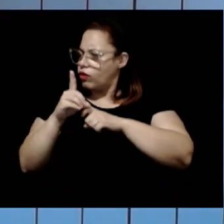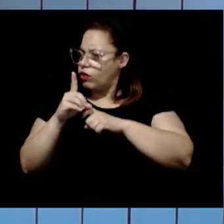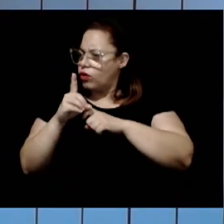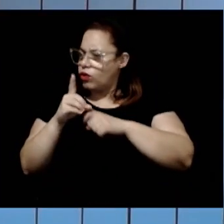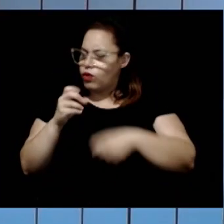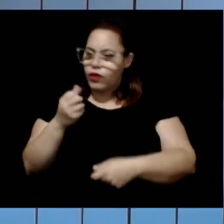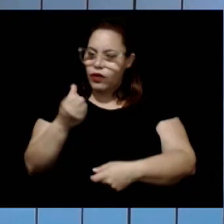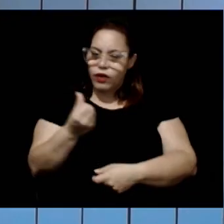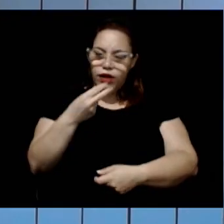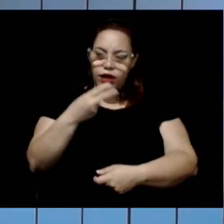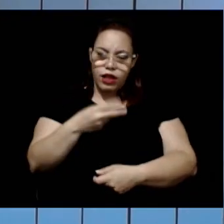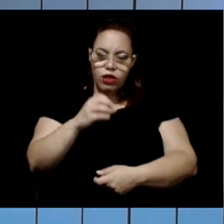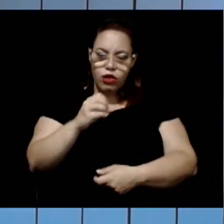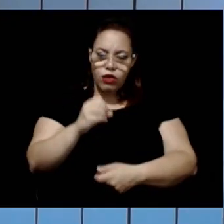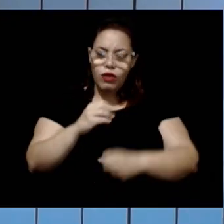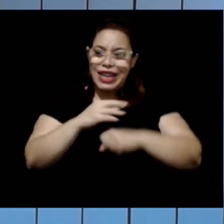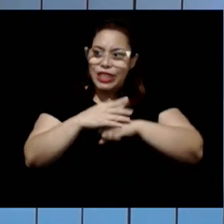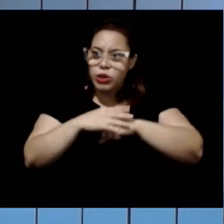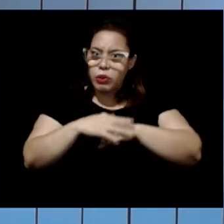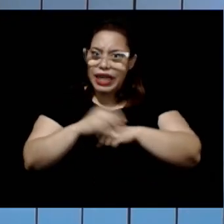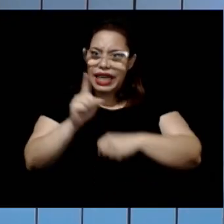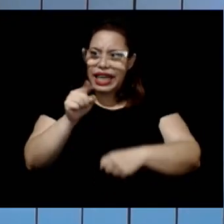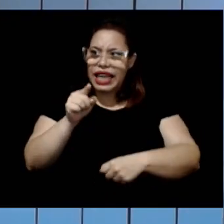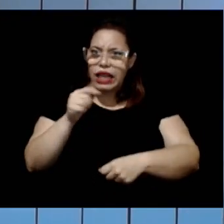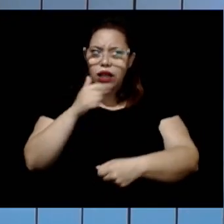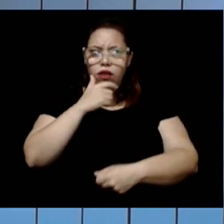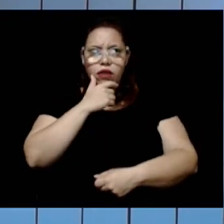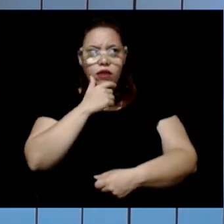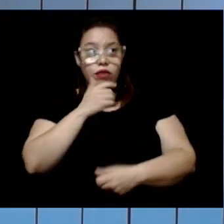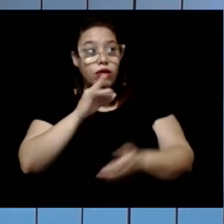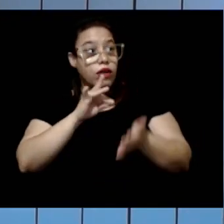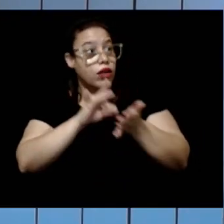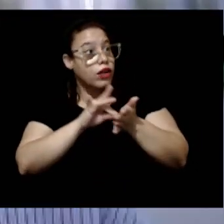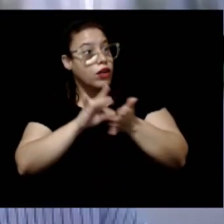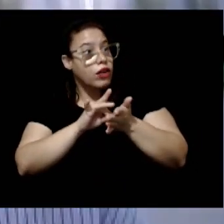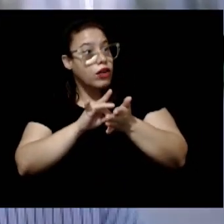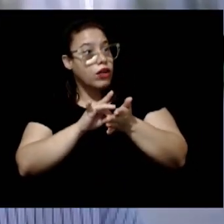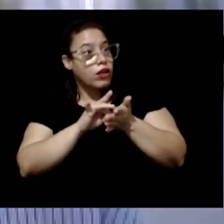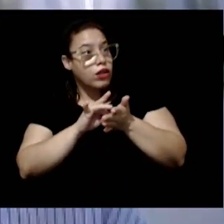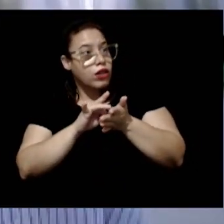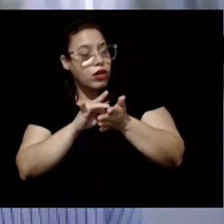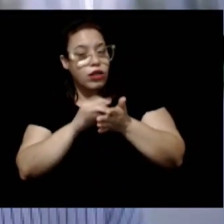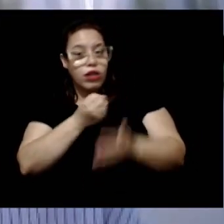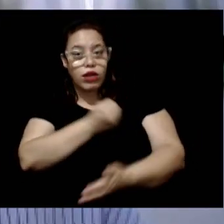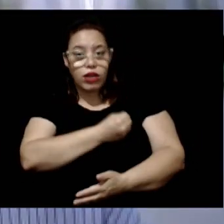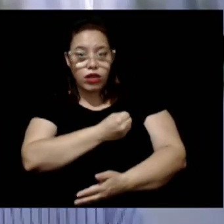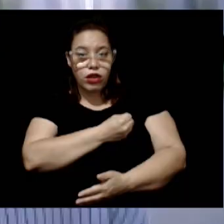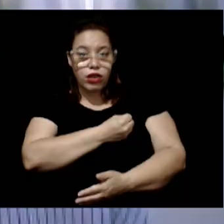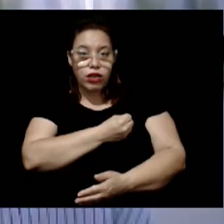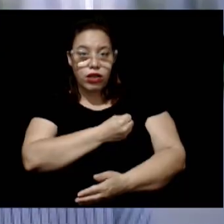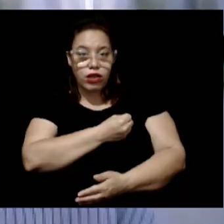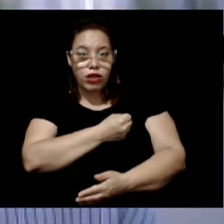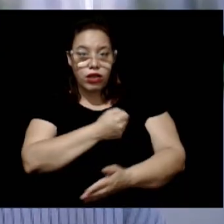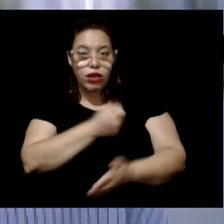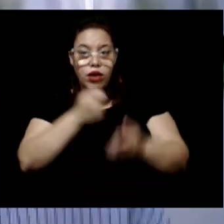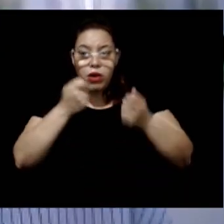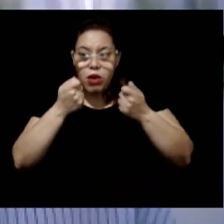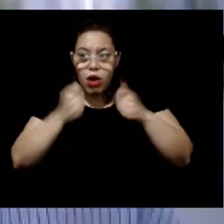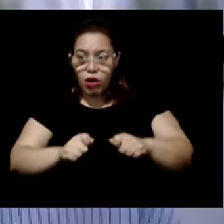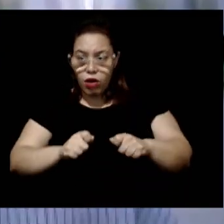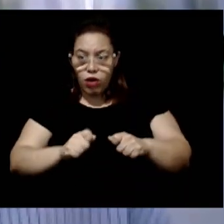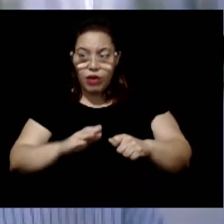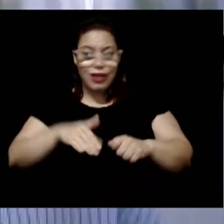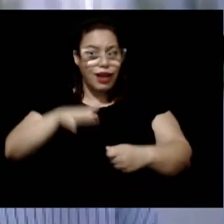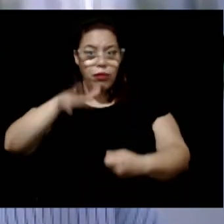isso mesmo? Na verdade, esse número não é preciso, né? Pode ser até mais. E